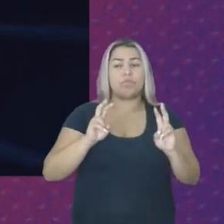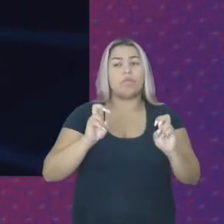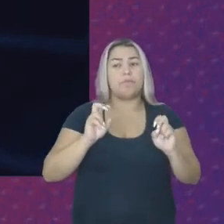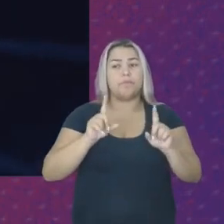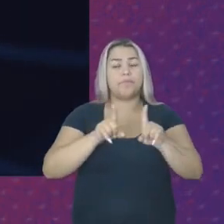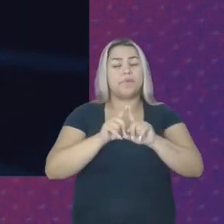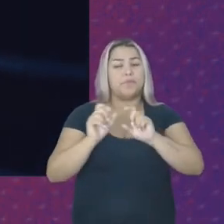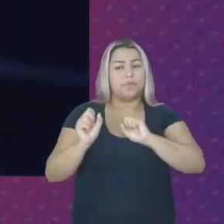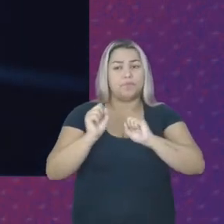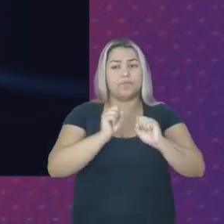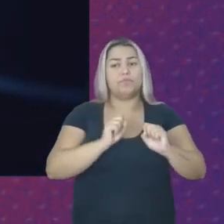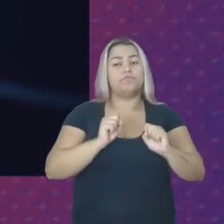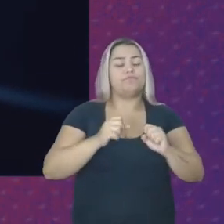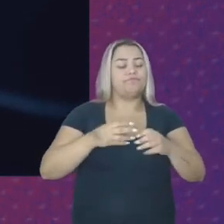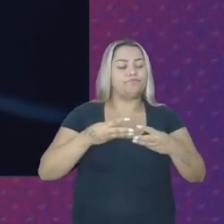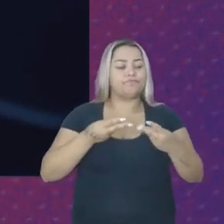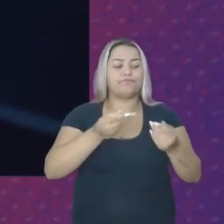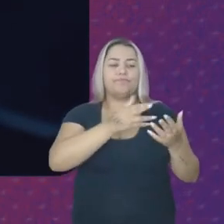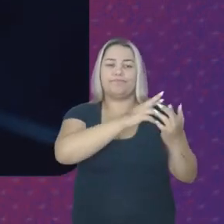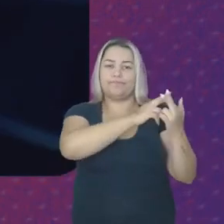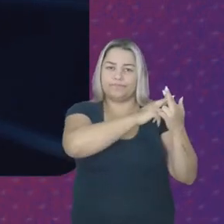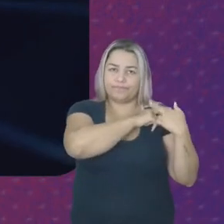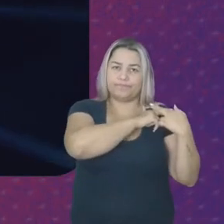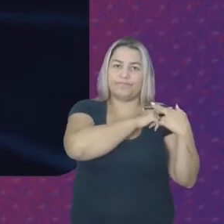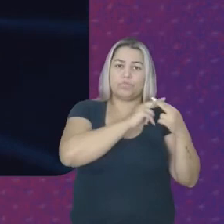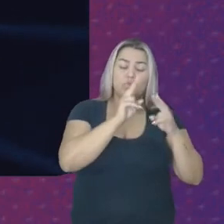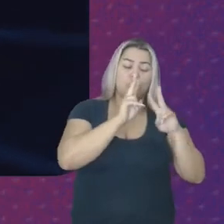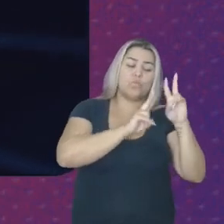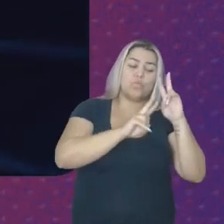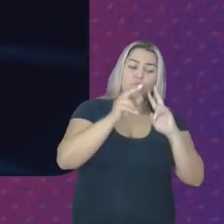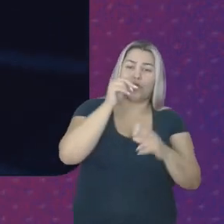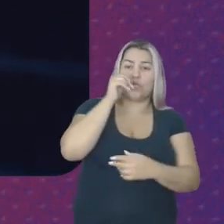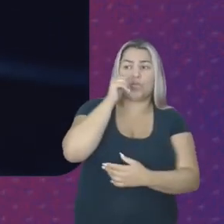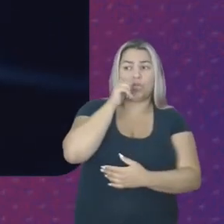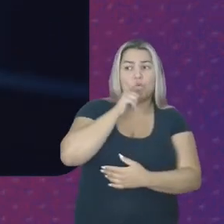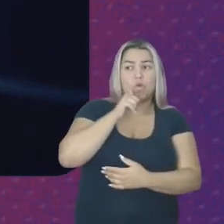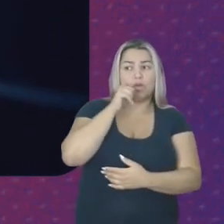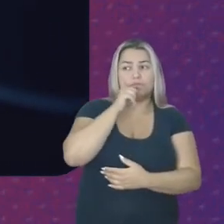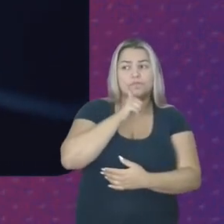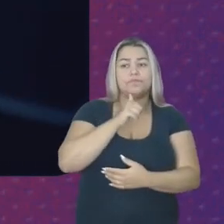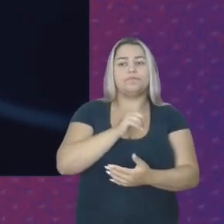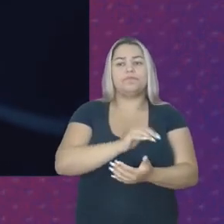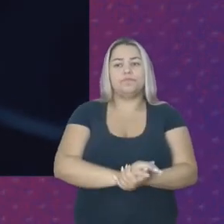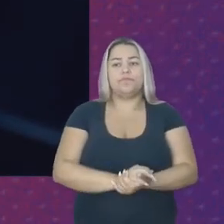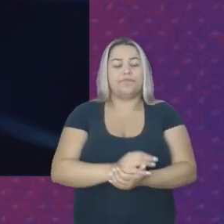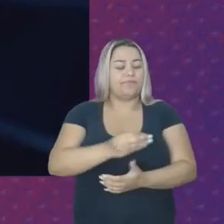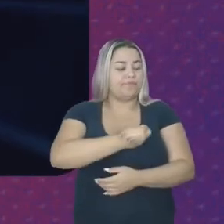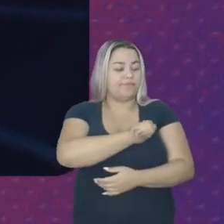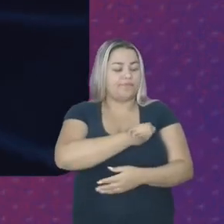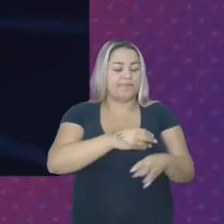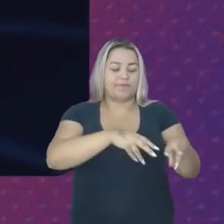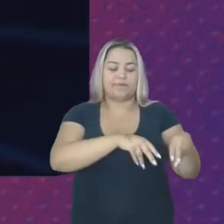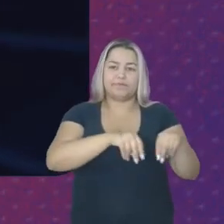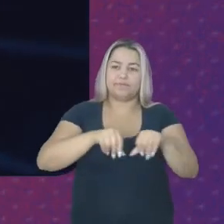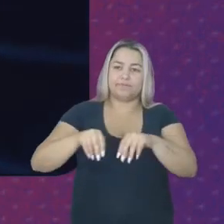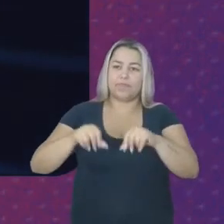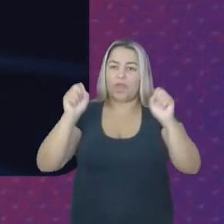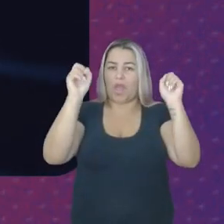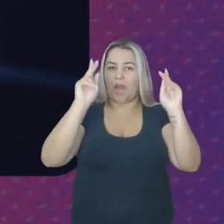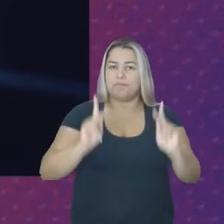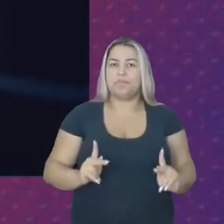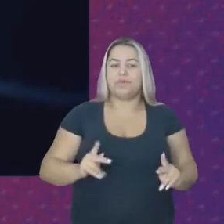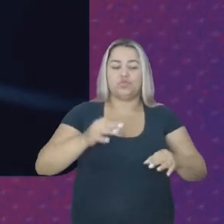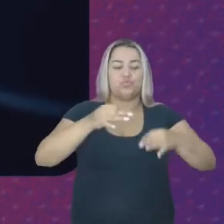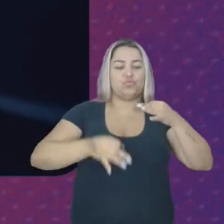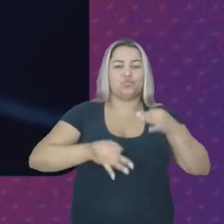ser tratada com muita responsabilidade, com um olhar feminista sobre tudo isso. A vida terrestre, a paz, a justiça e